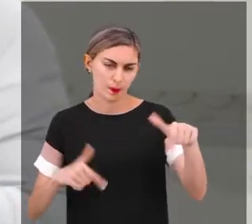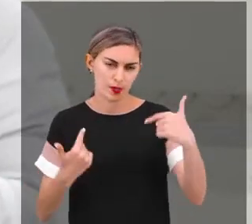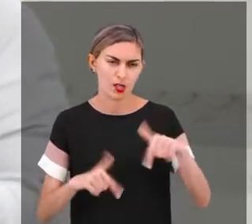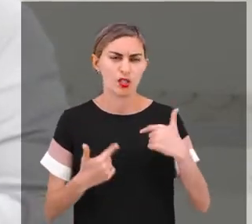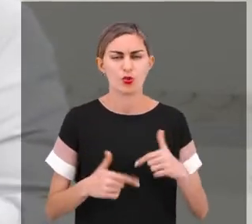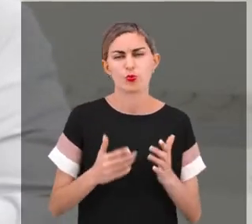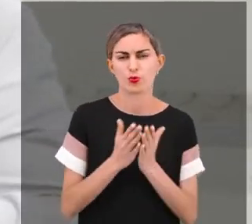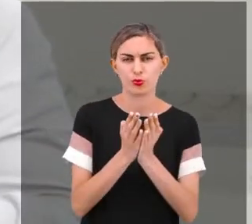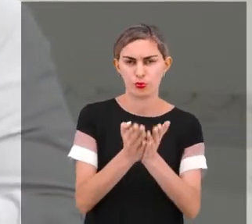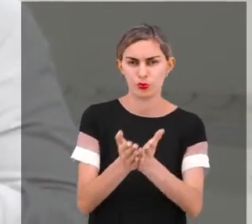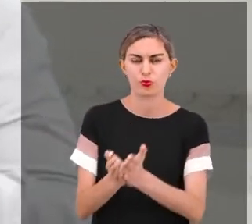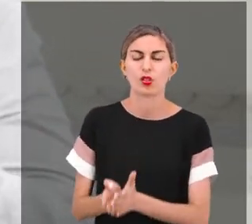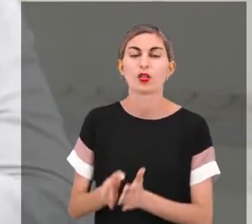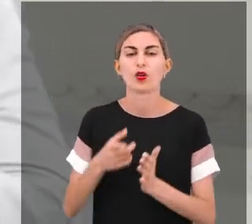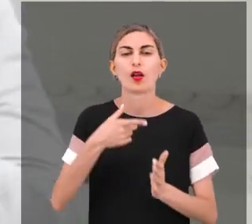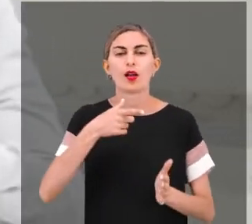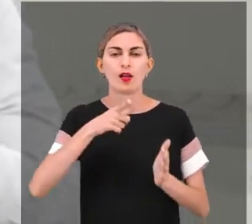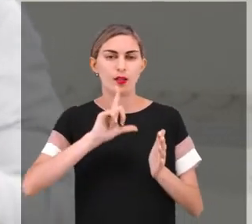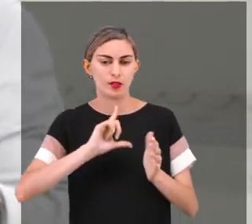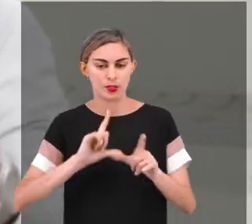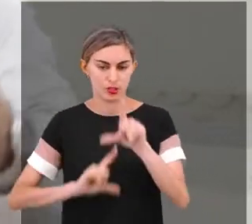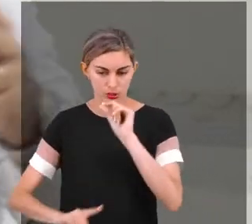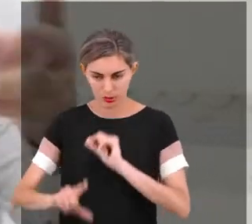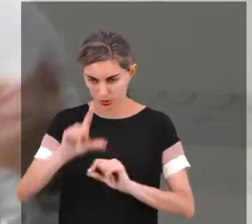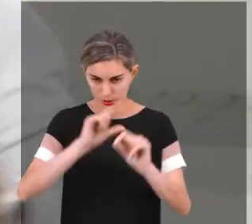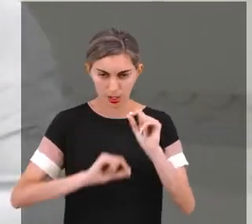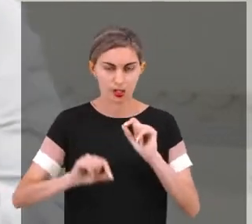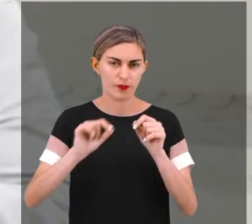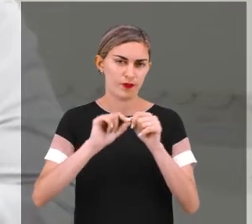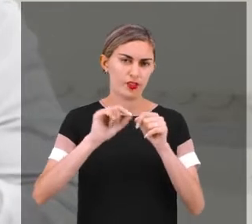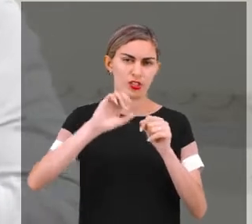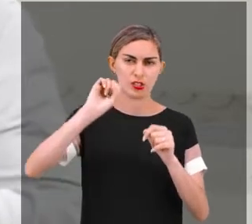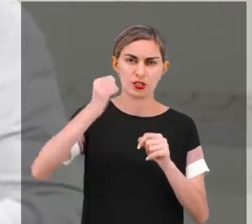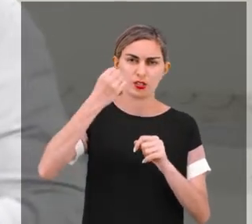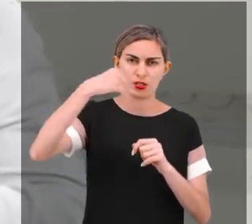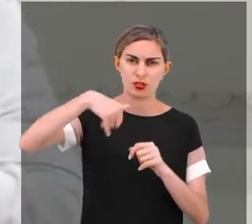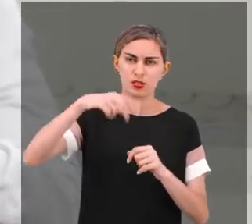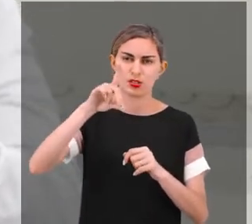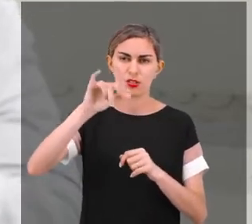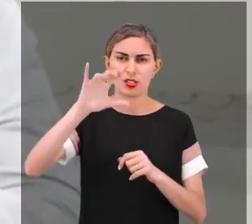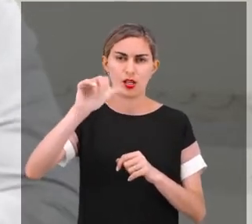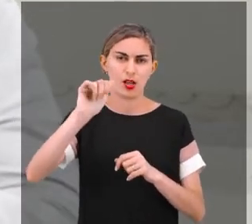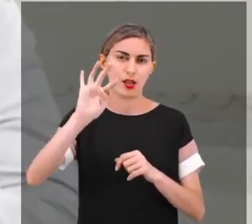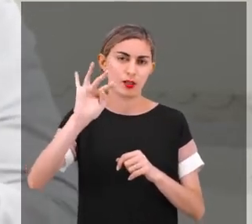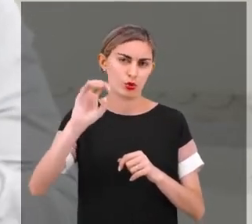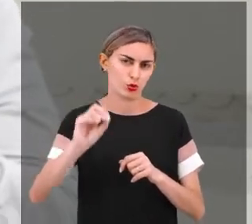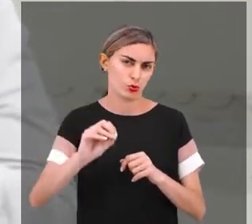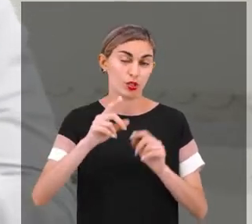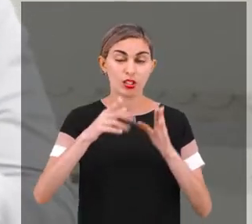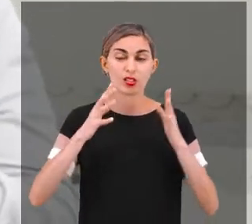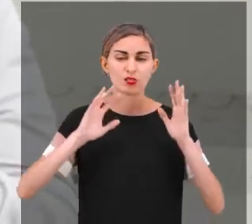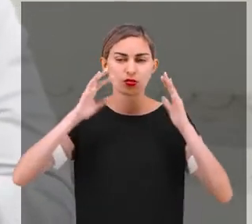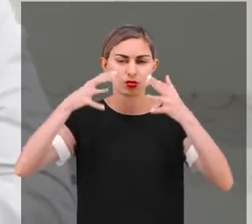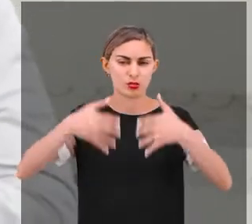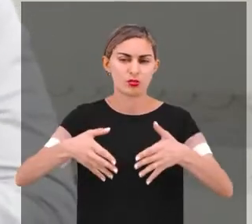trabalhadores portuários, né, porque antes essas escalas eram feitas pelos sindicatos, então seria centralizar